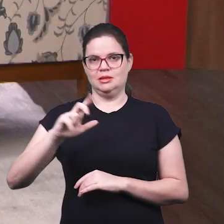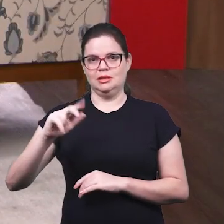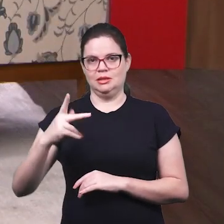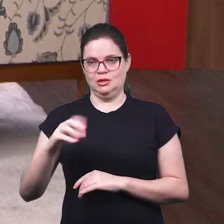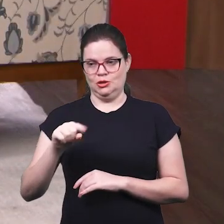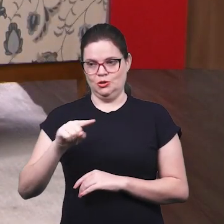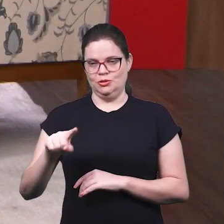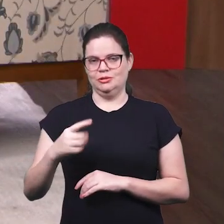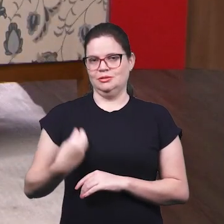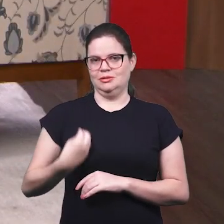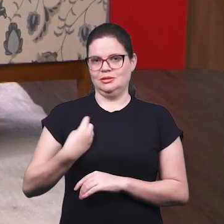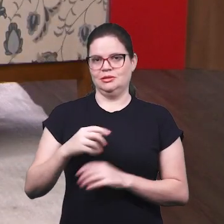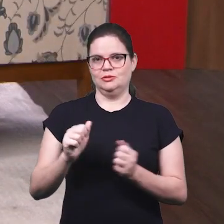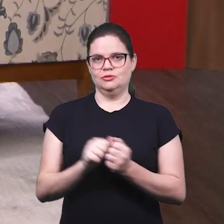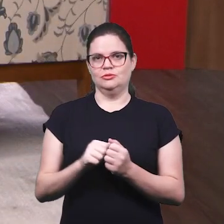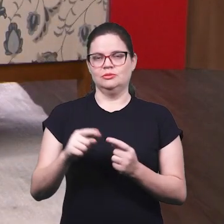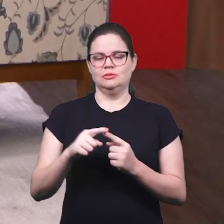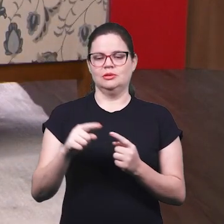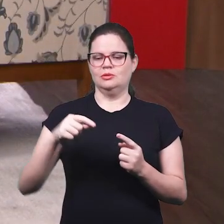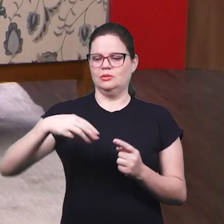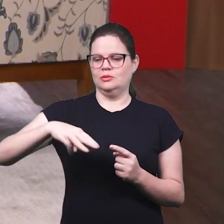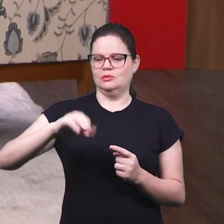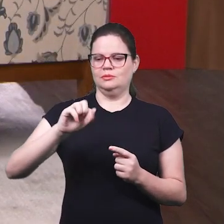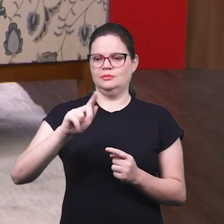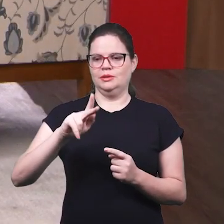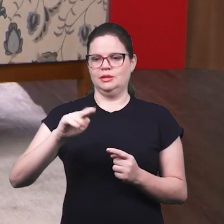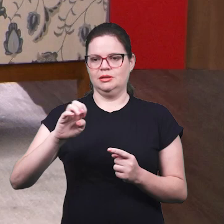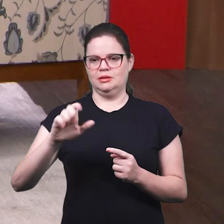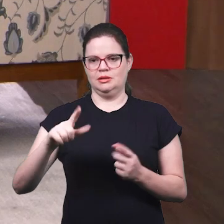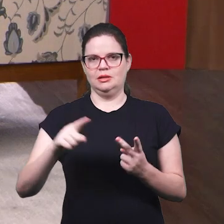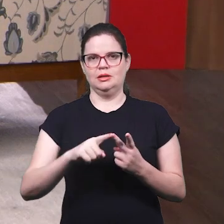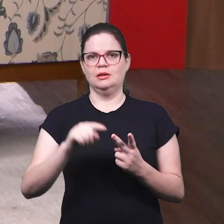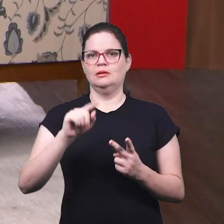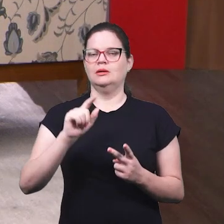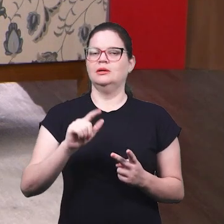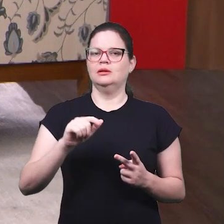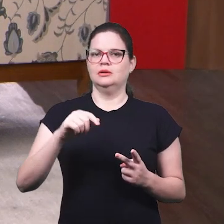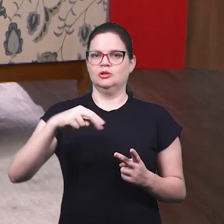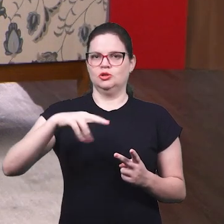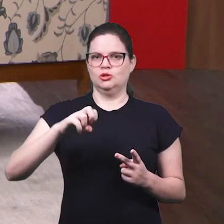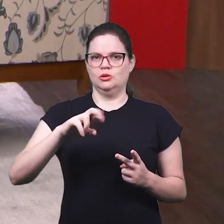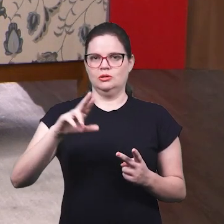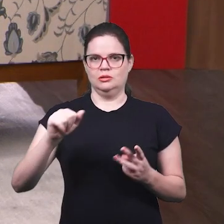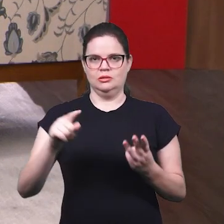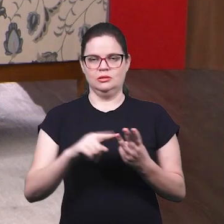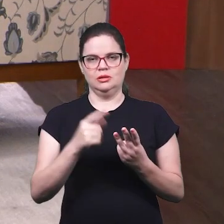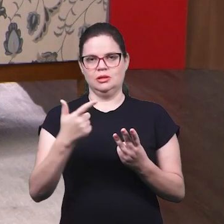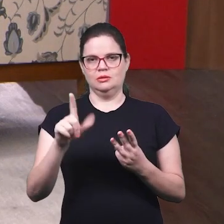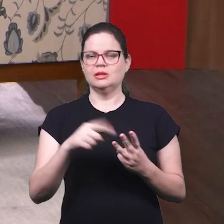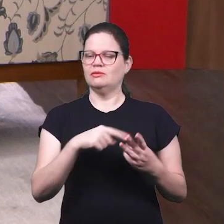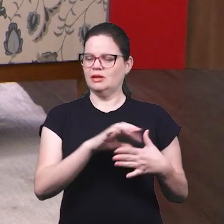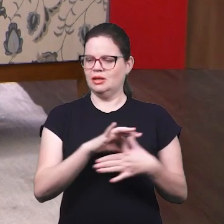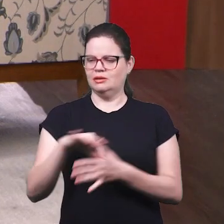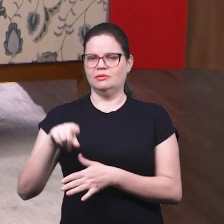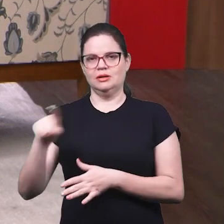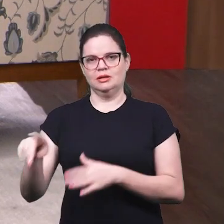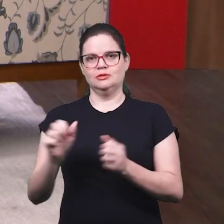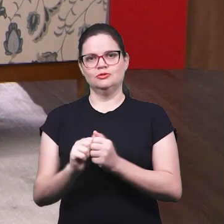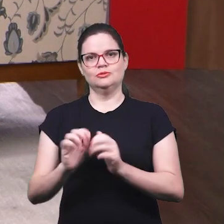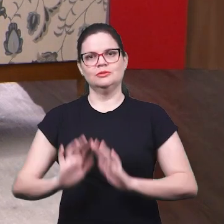mãe dele, Neto. o Miguel, a Dória e a Elina, Dória. E nós vamos para lá